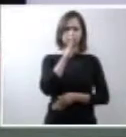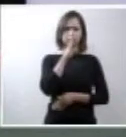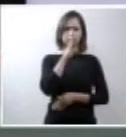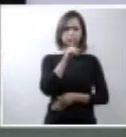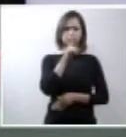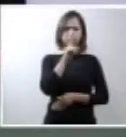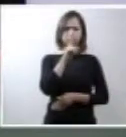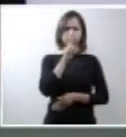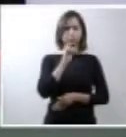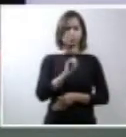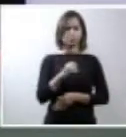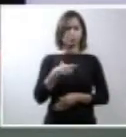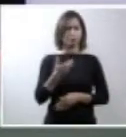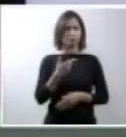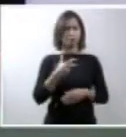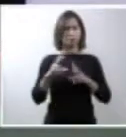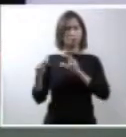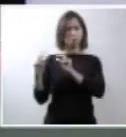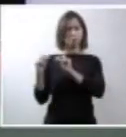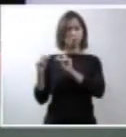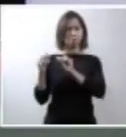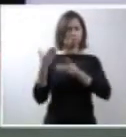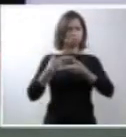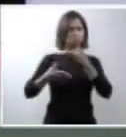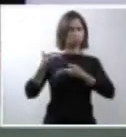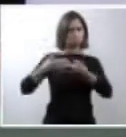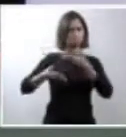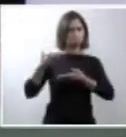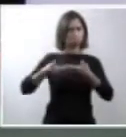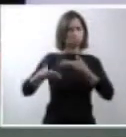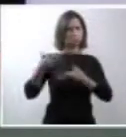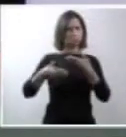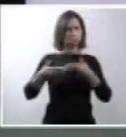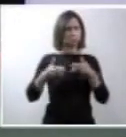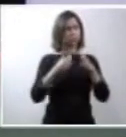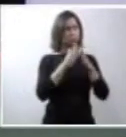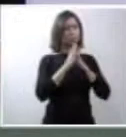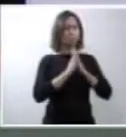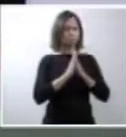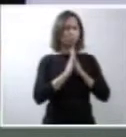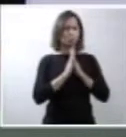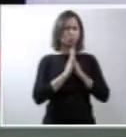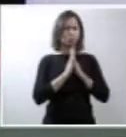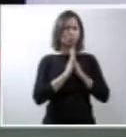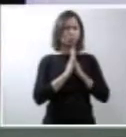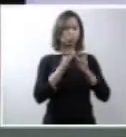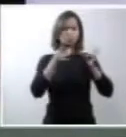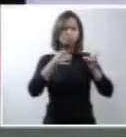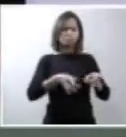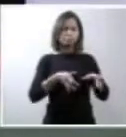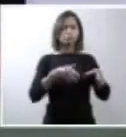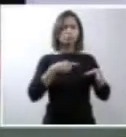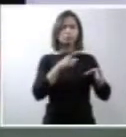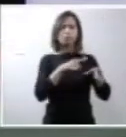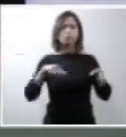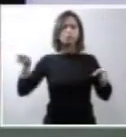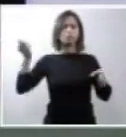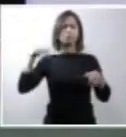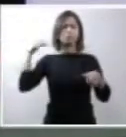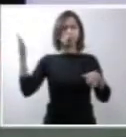Se quiserem trocar ideias, que deixem, por gentileza, o recinto.